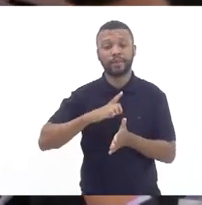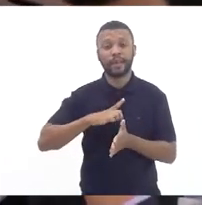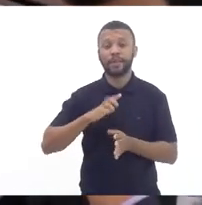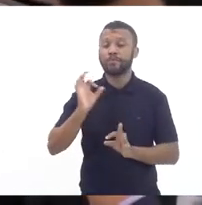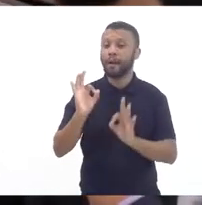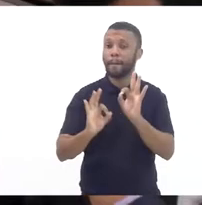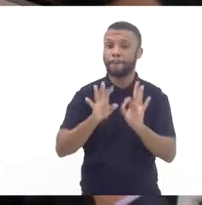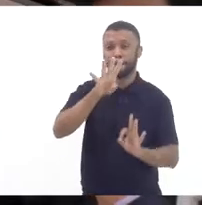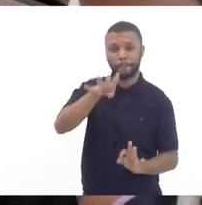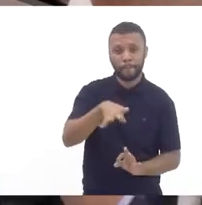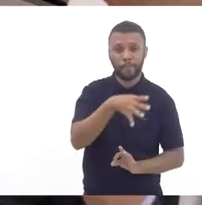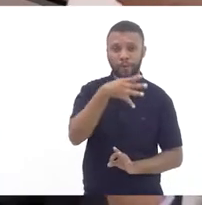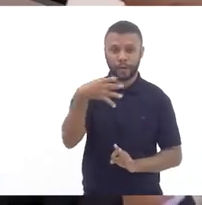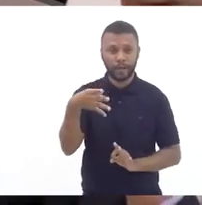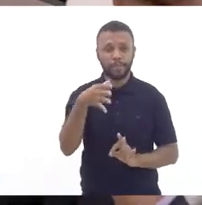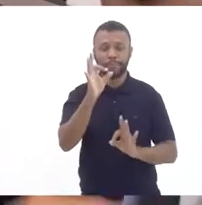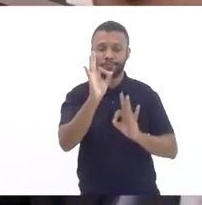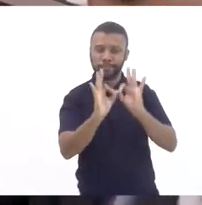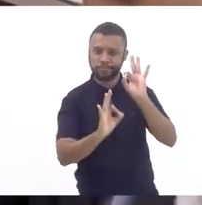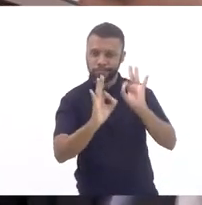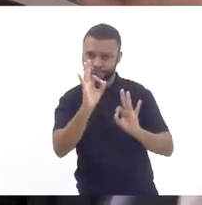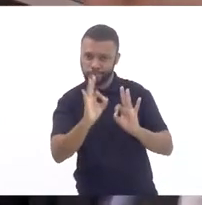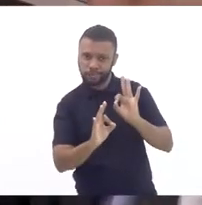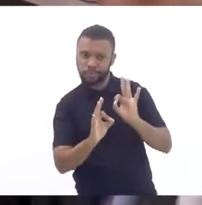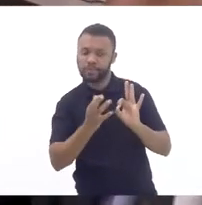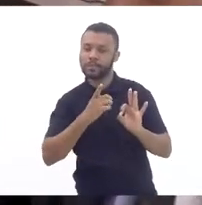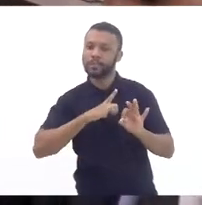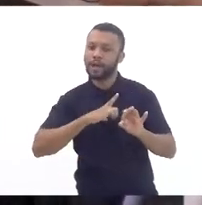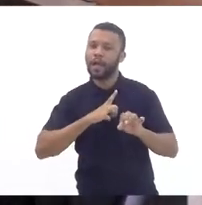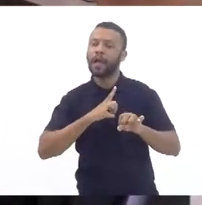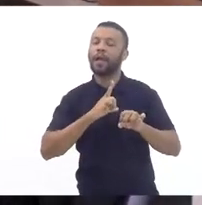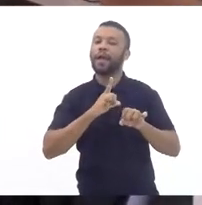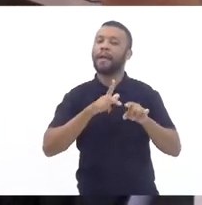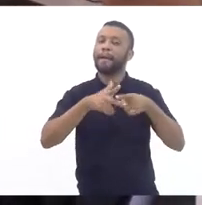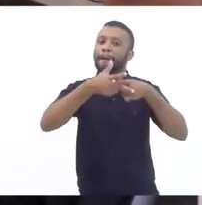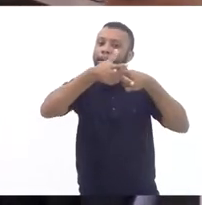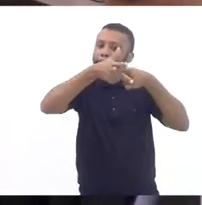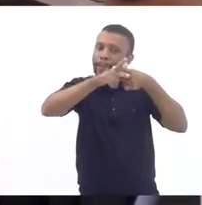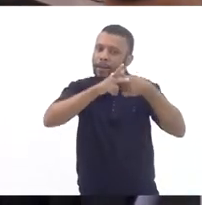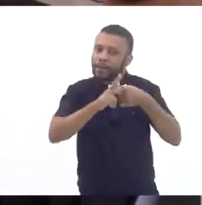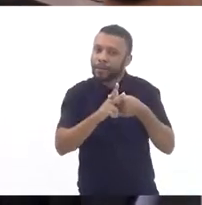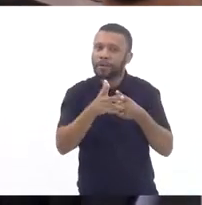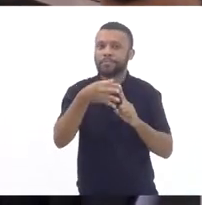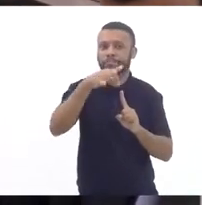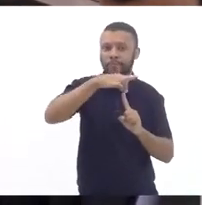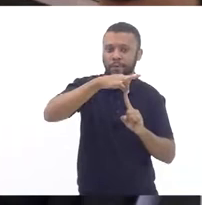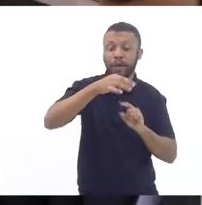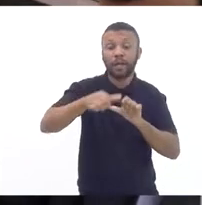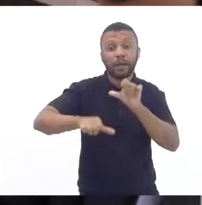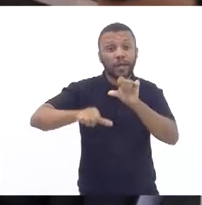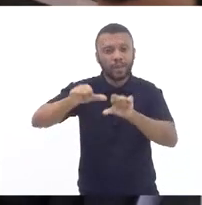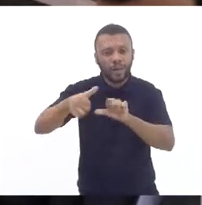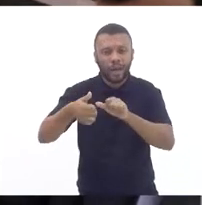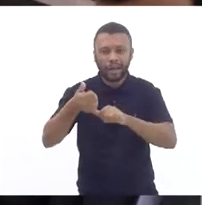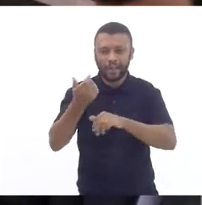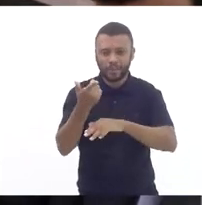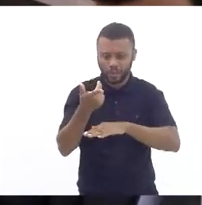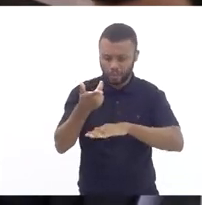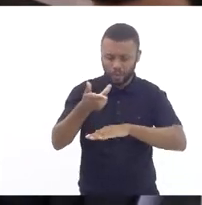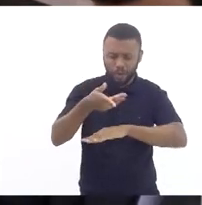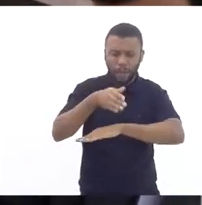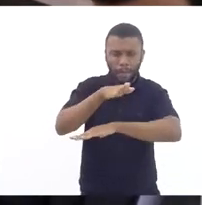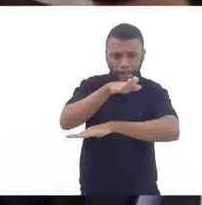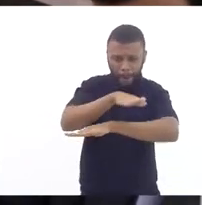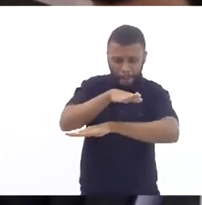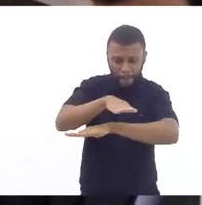feita de manutenção dos ramais, troca de dormentes,